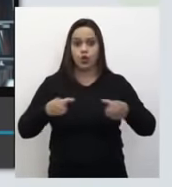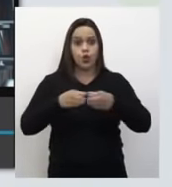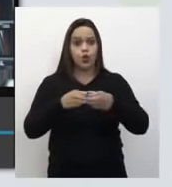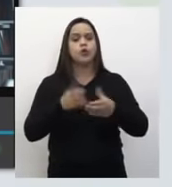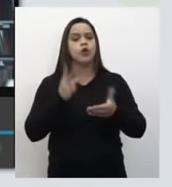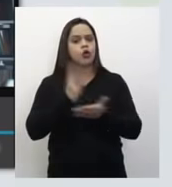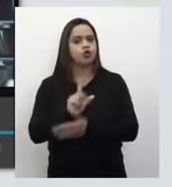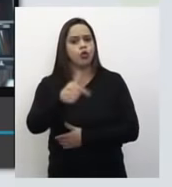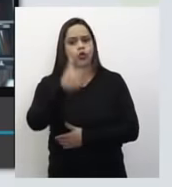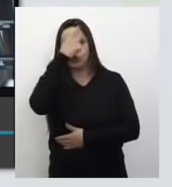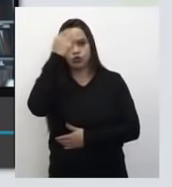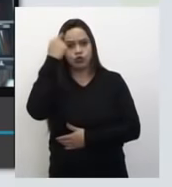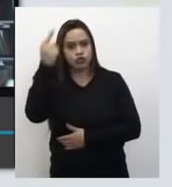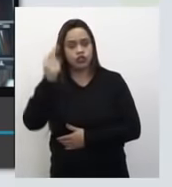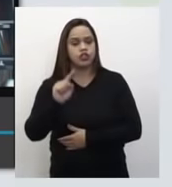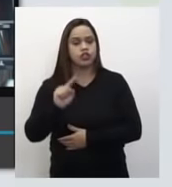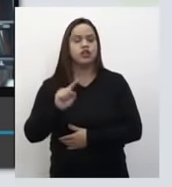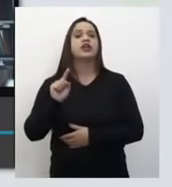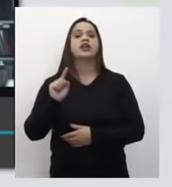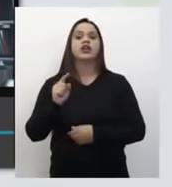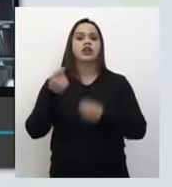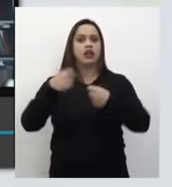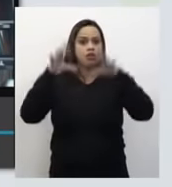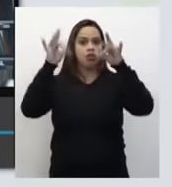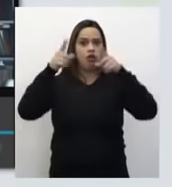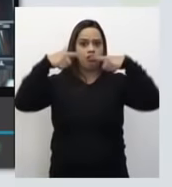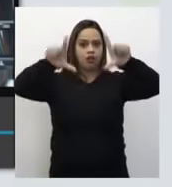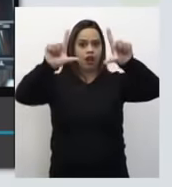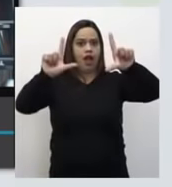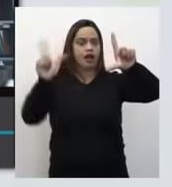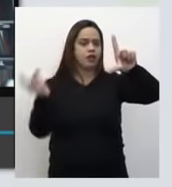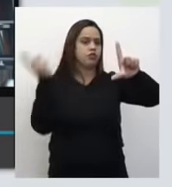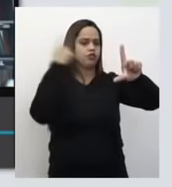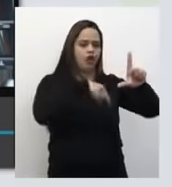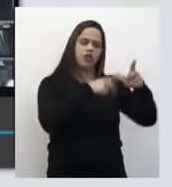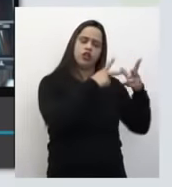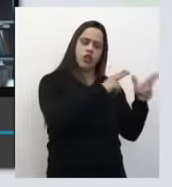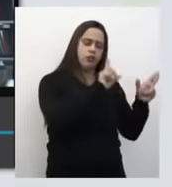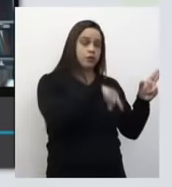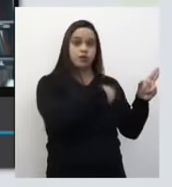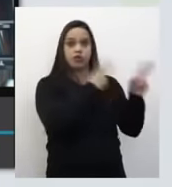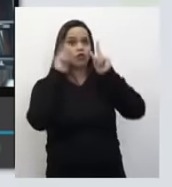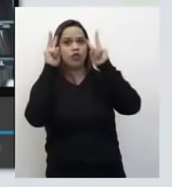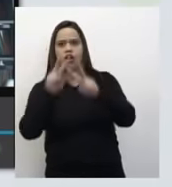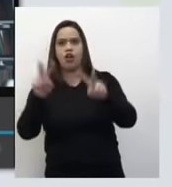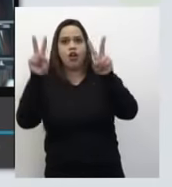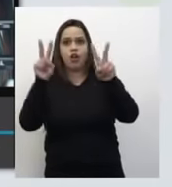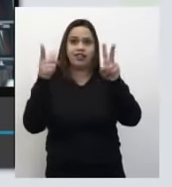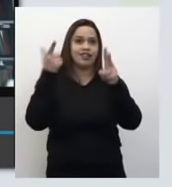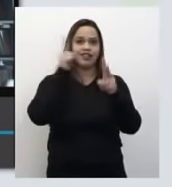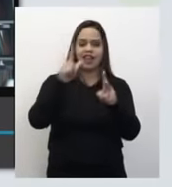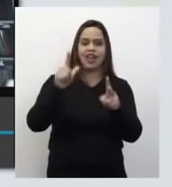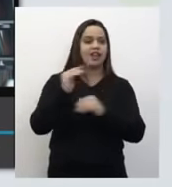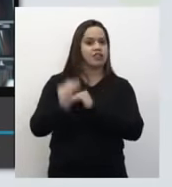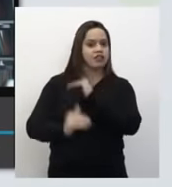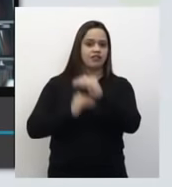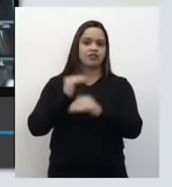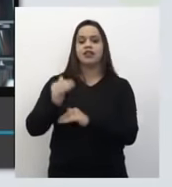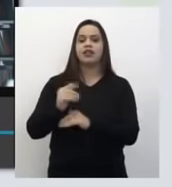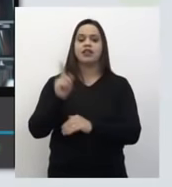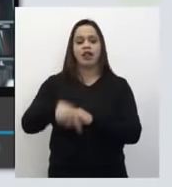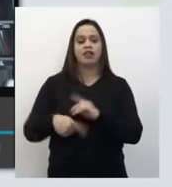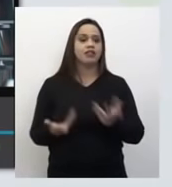seguinte. Deixa na parede. Vai dormir com a ideia. Volta no dia seguinte. Olha, opa, tem isso aqui. Então tem um monte de abordagens. Gente que já deve ter ouvido falar de design